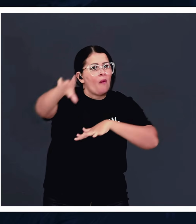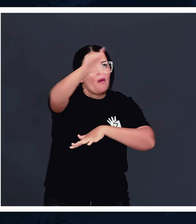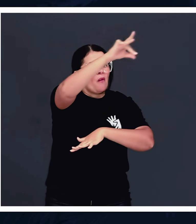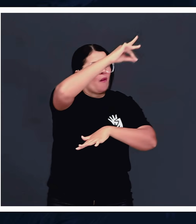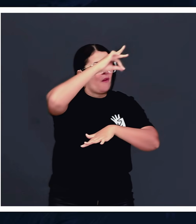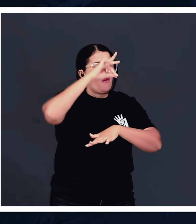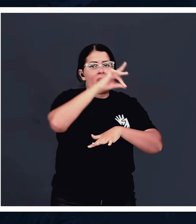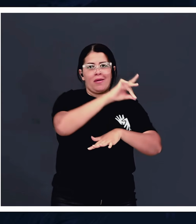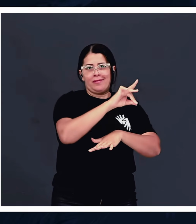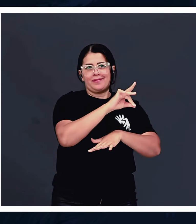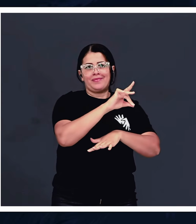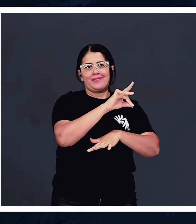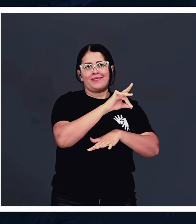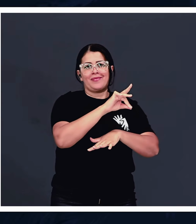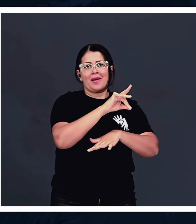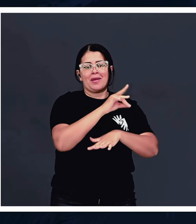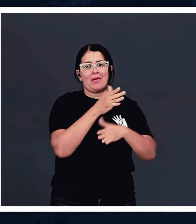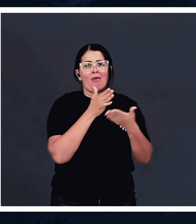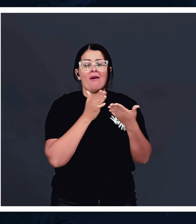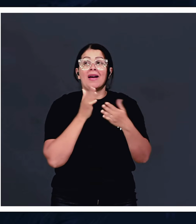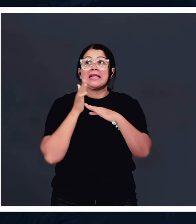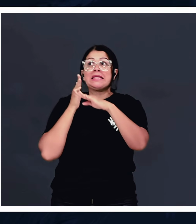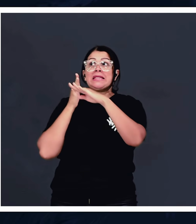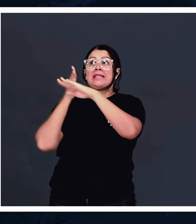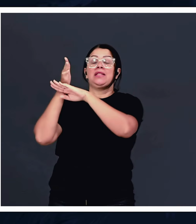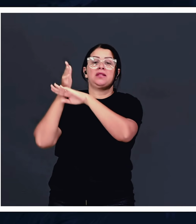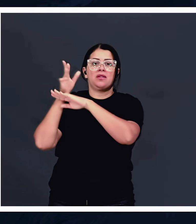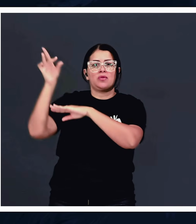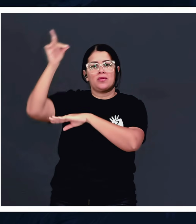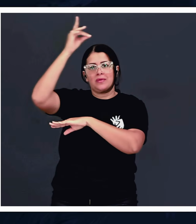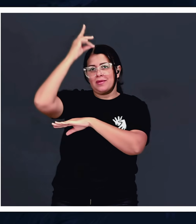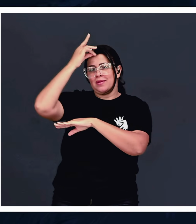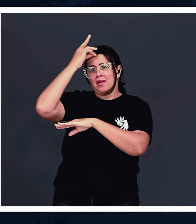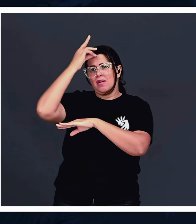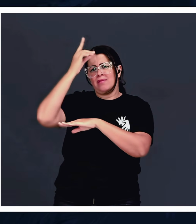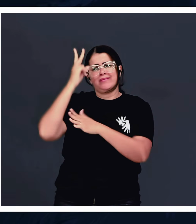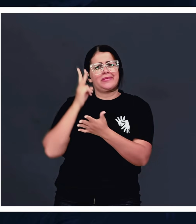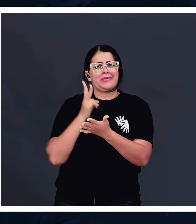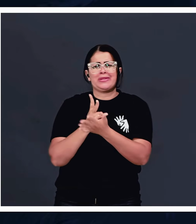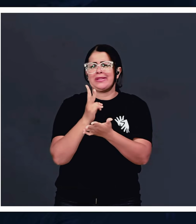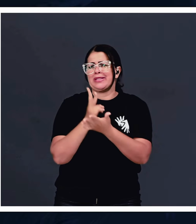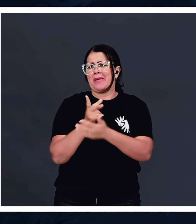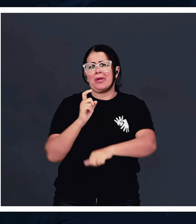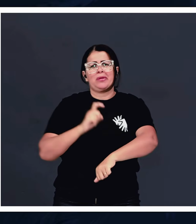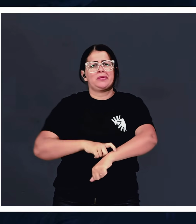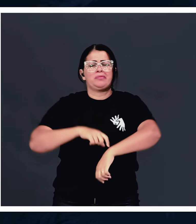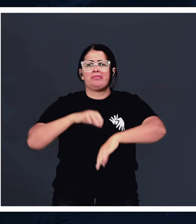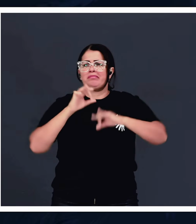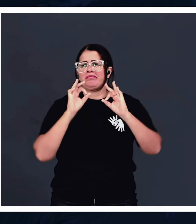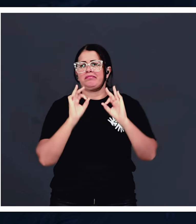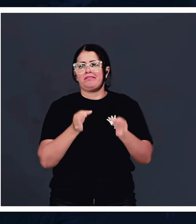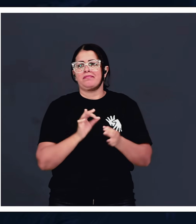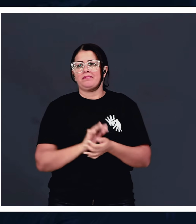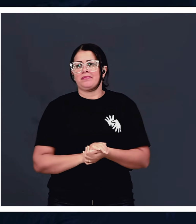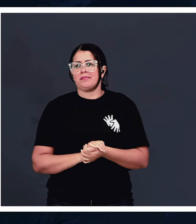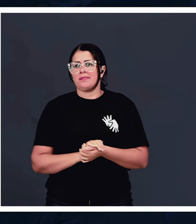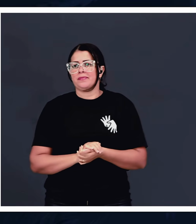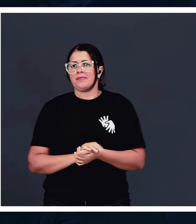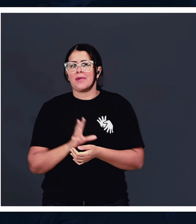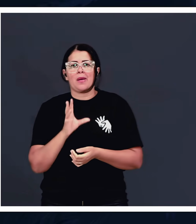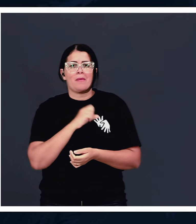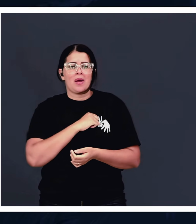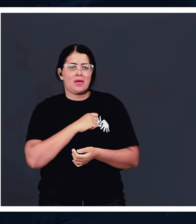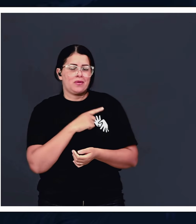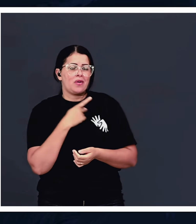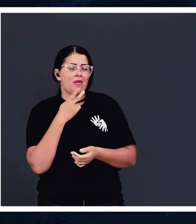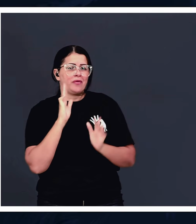para falar, para acessar o Espírito Santo. É em todo o tempo. Amados, como eu